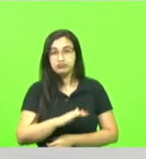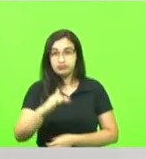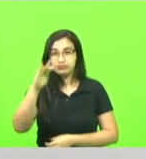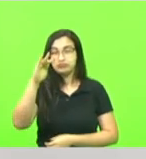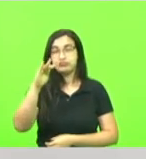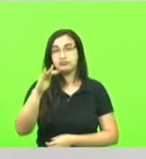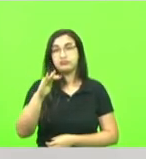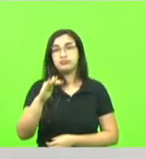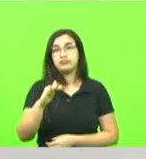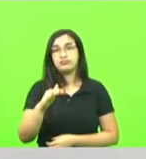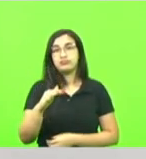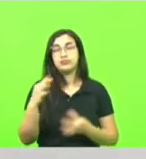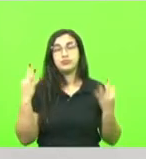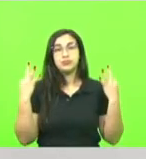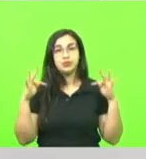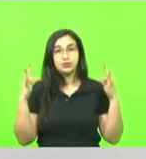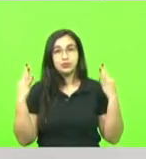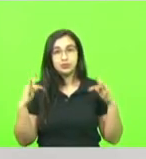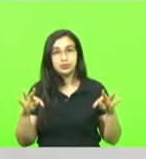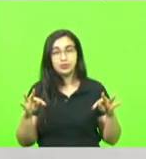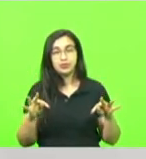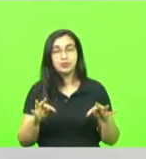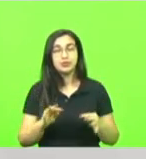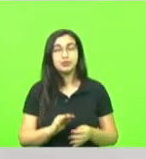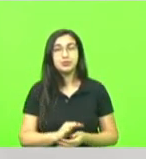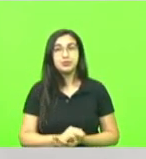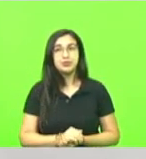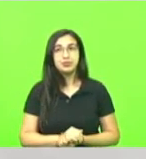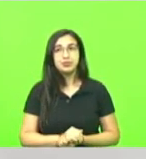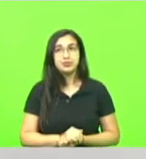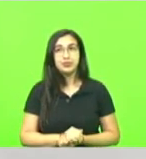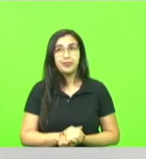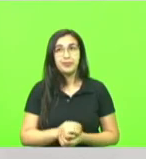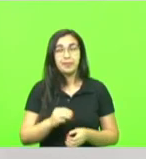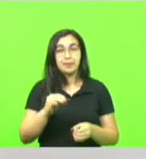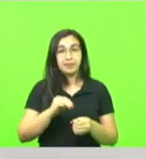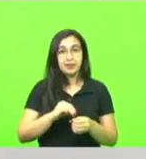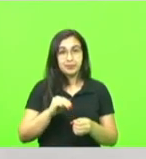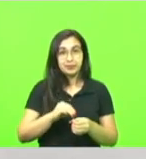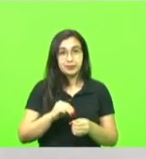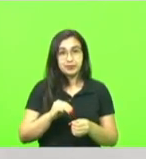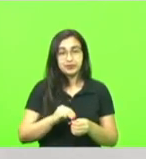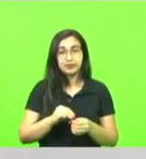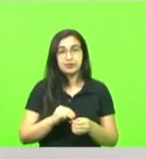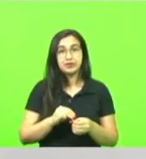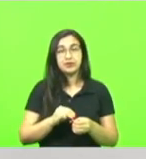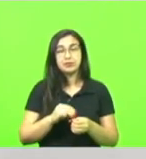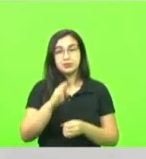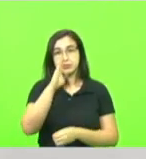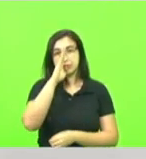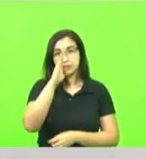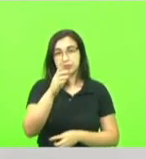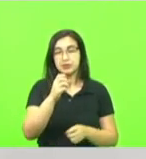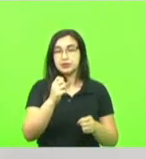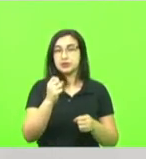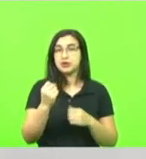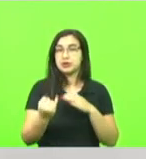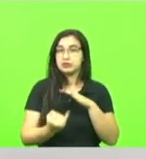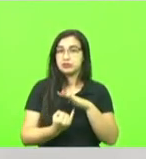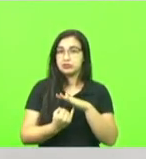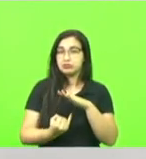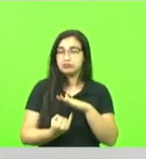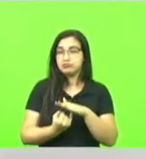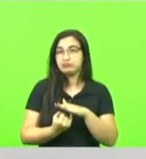além do turismo que eu estou falando, um município que está pujante principalmente na indústria,